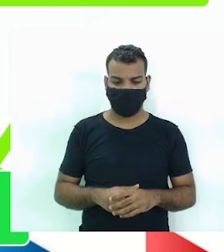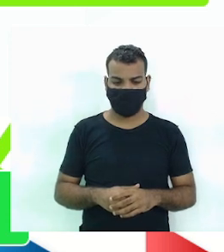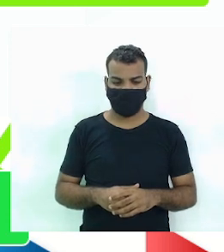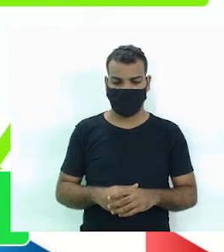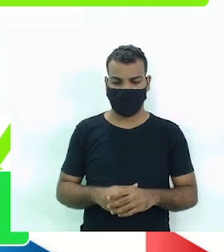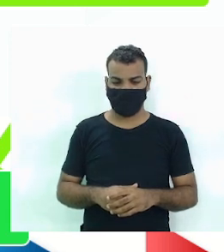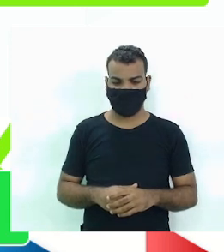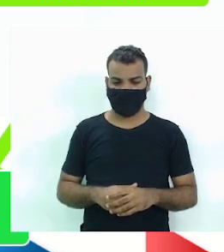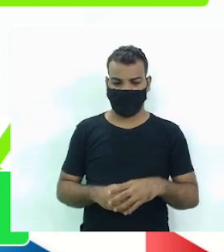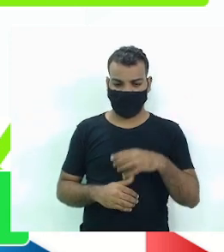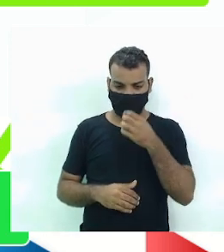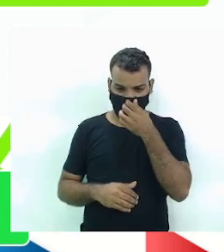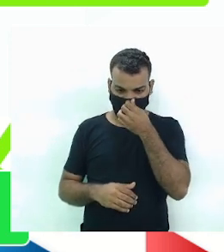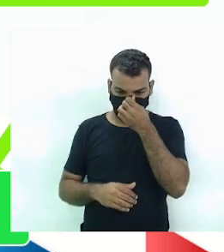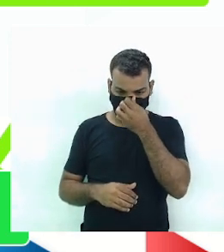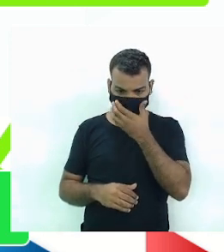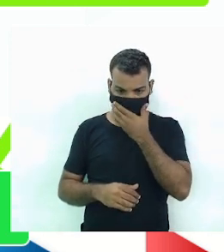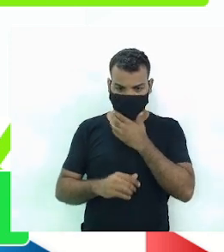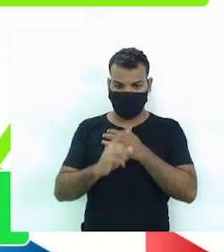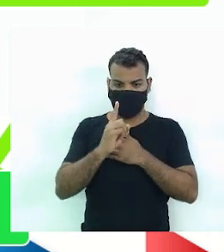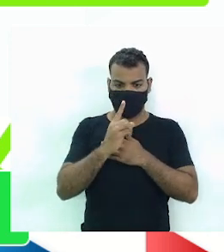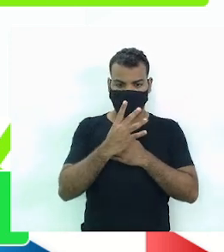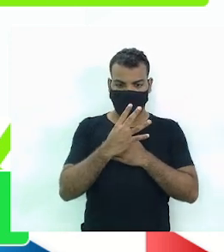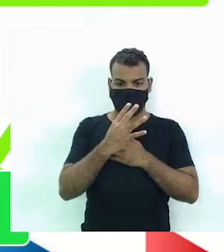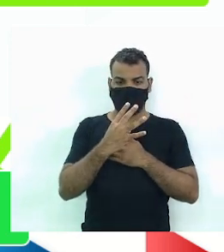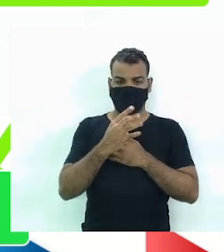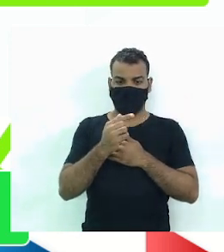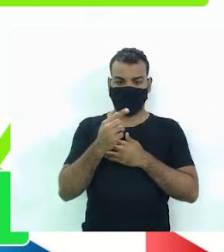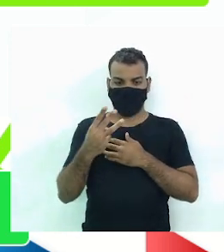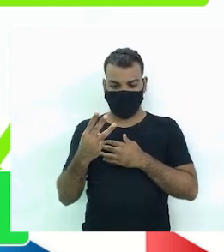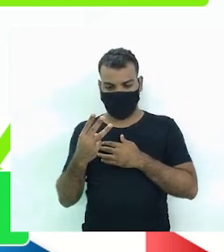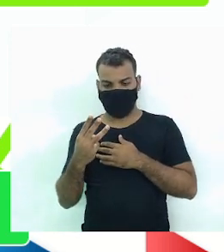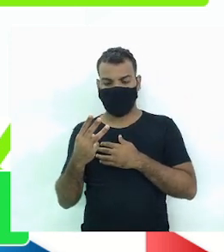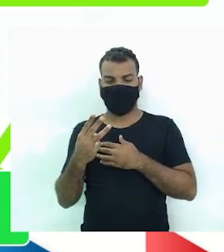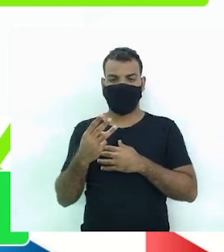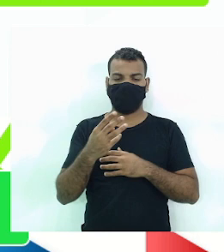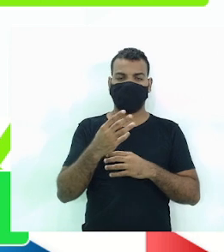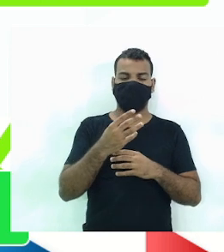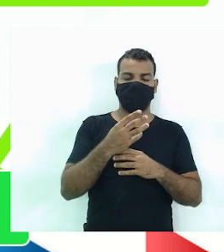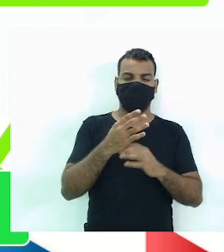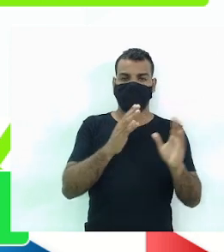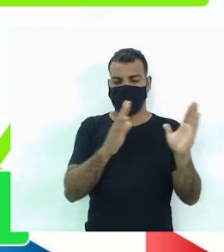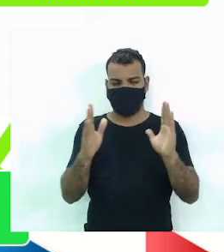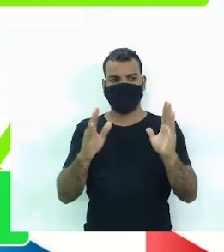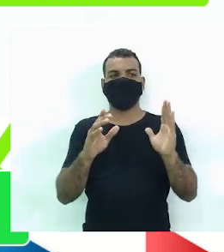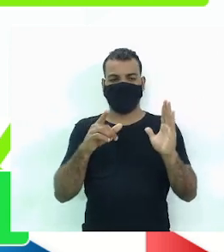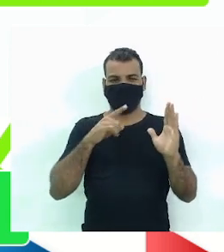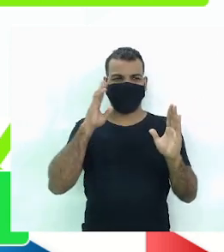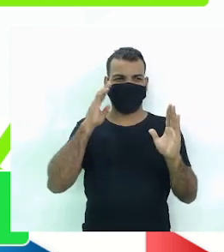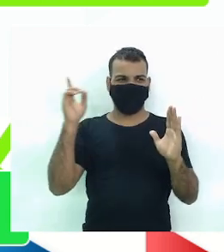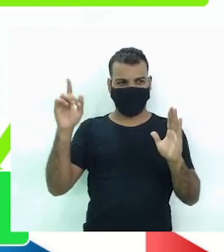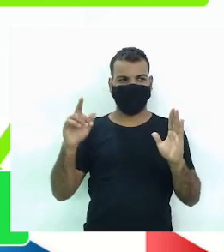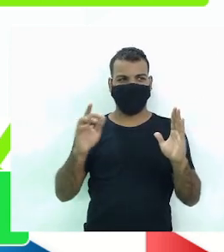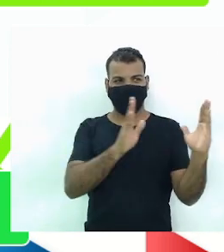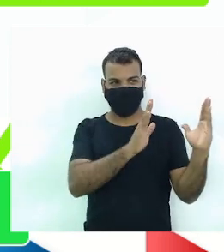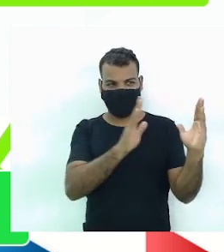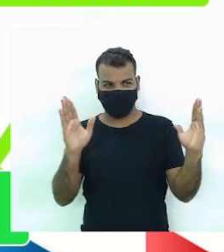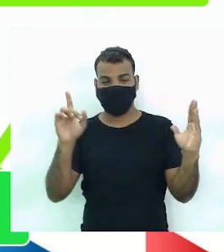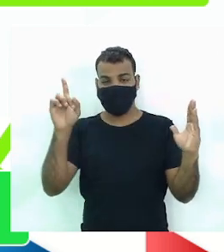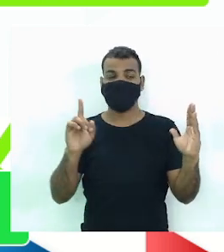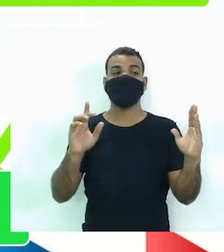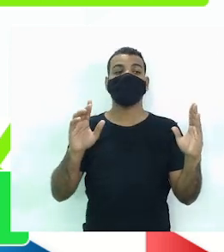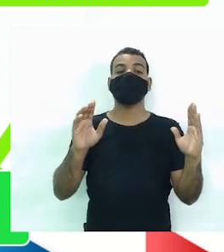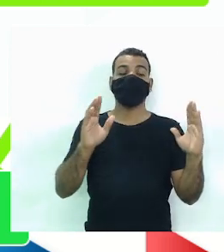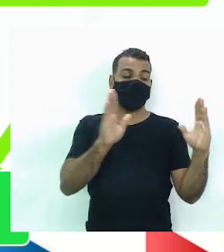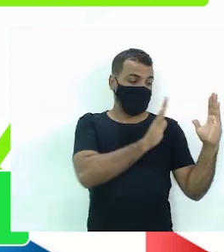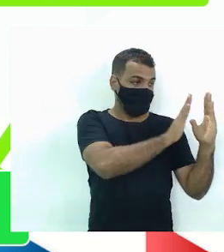de 1473 a 453 vai ser o período da Idade Média, tá certo? Ela vai se dar com o fim do